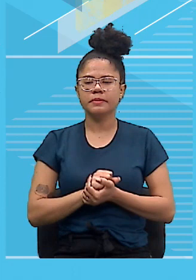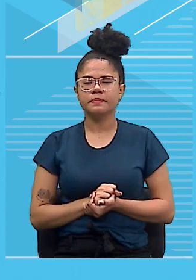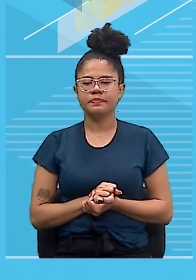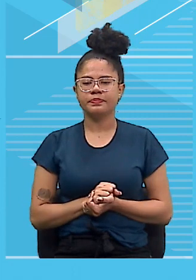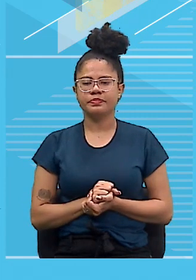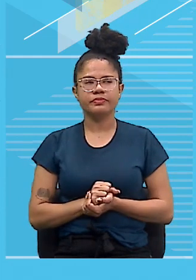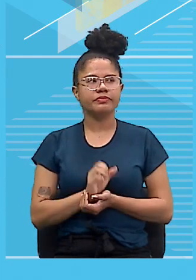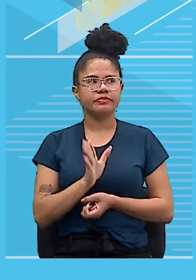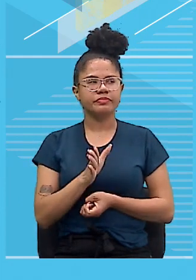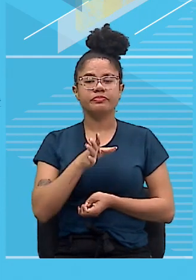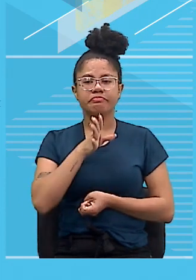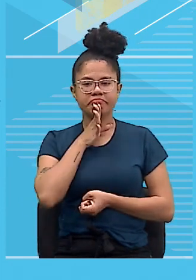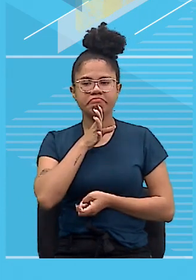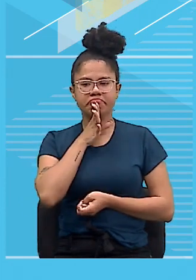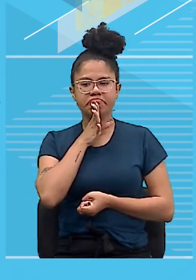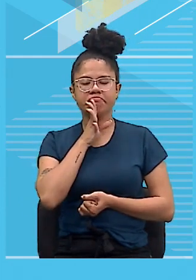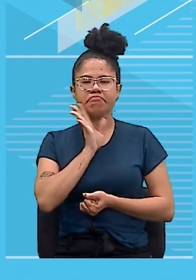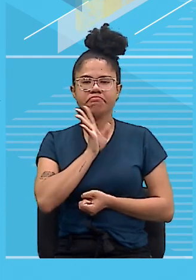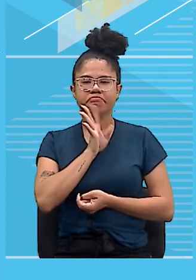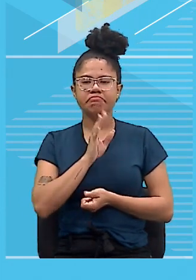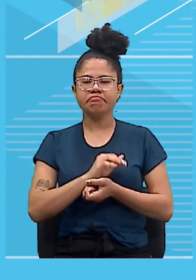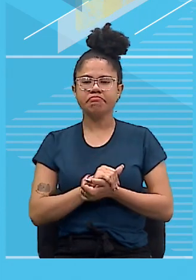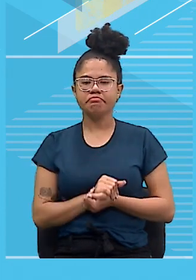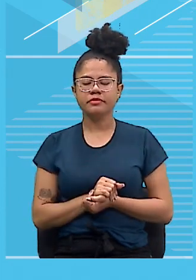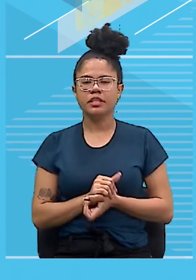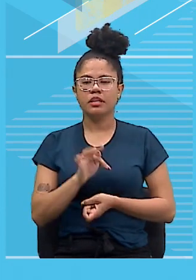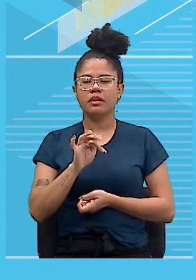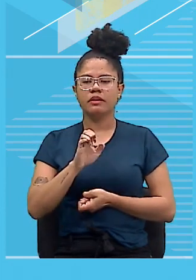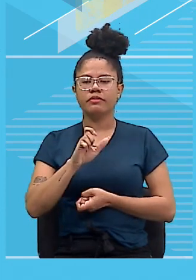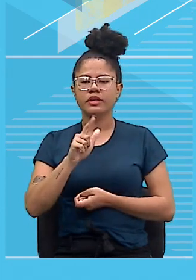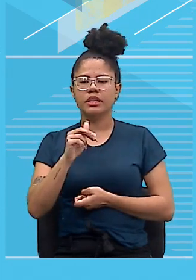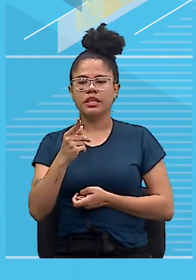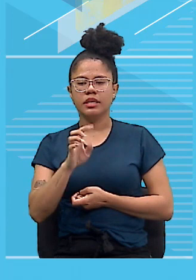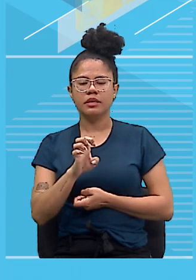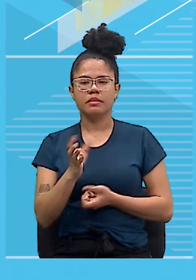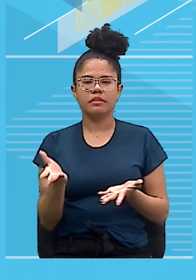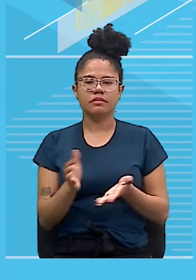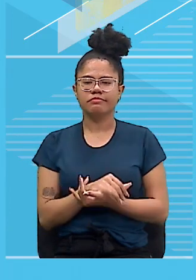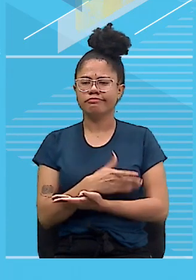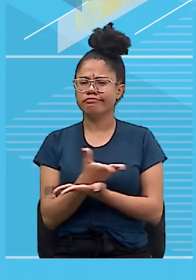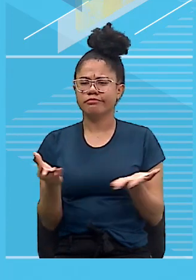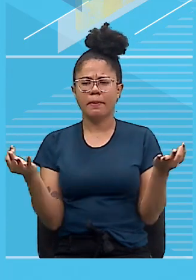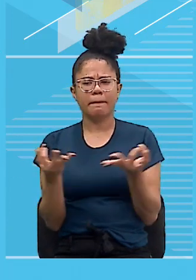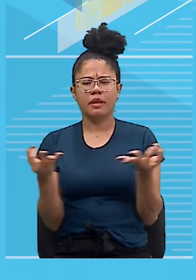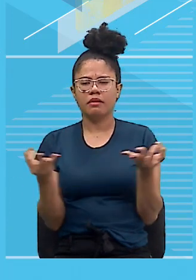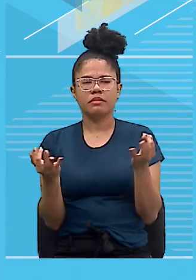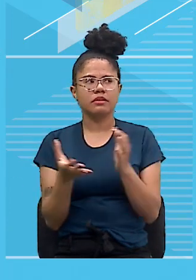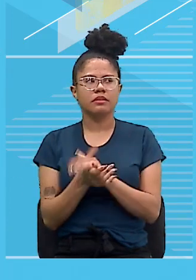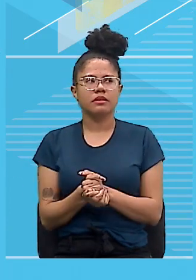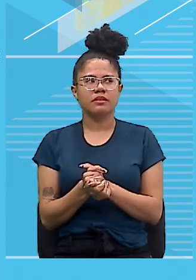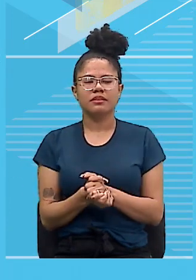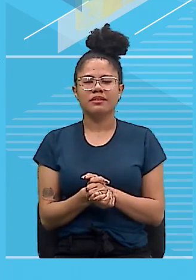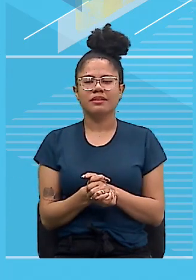tu já ouviu falar muito bem Dulce o Felipe não lembrou Adriana falou não rapaz a turma é linda citou tudo lá ó